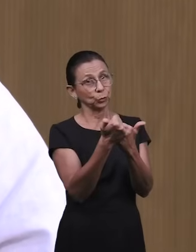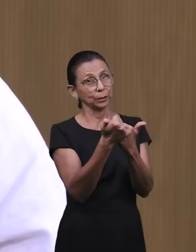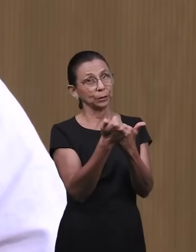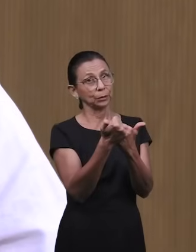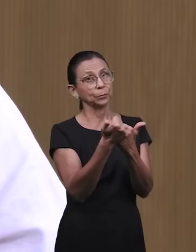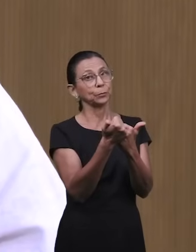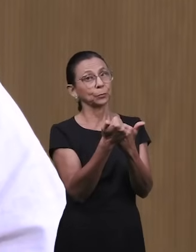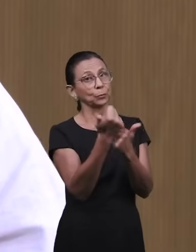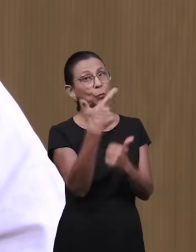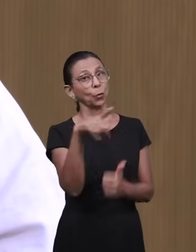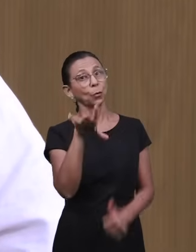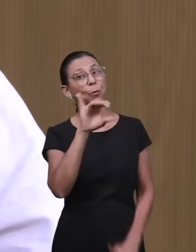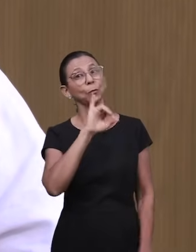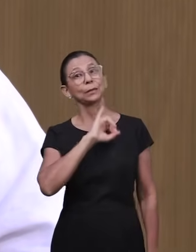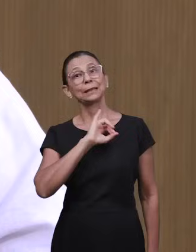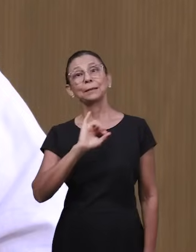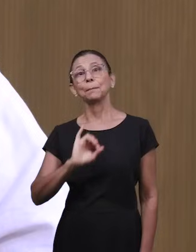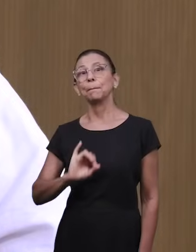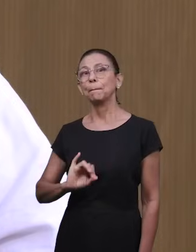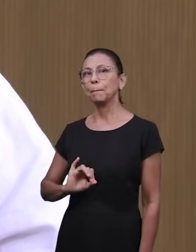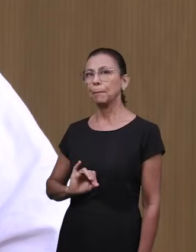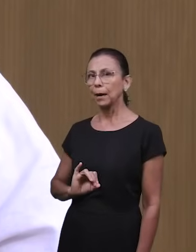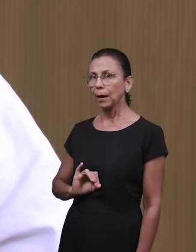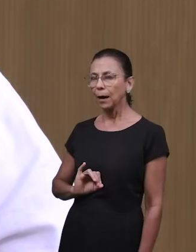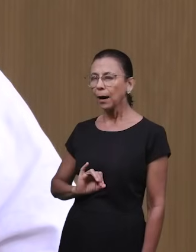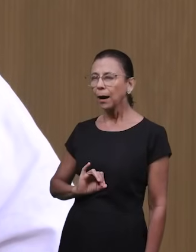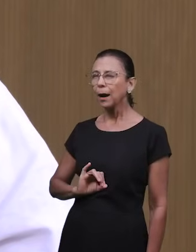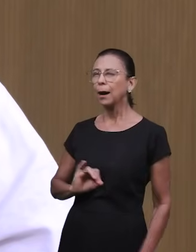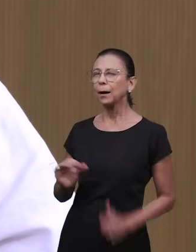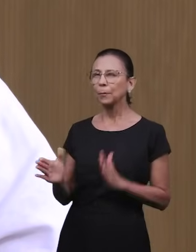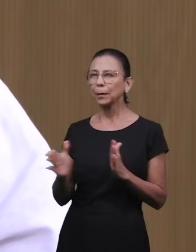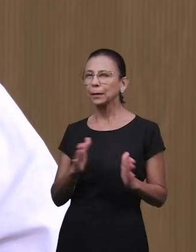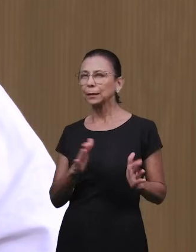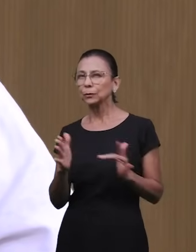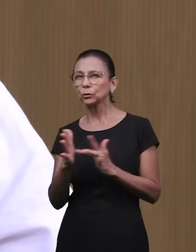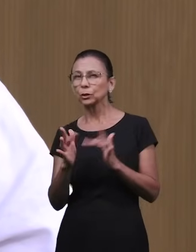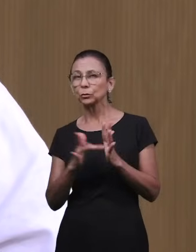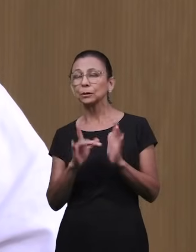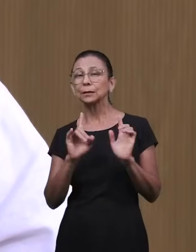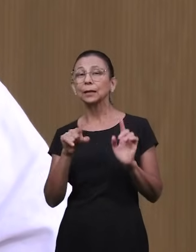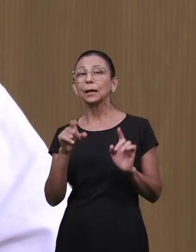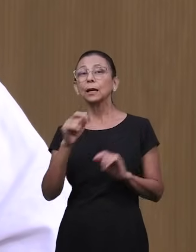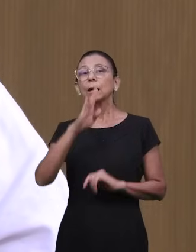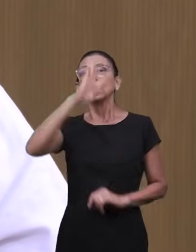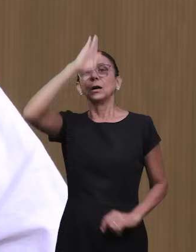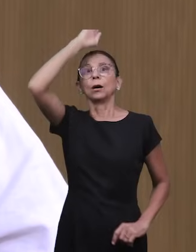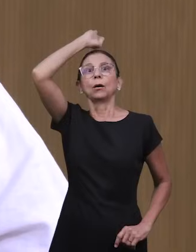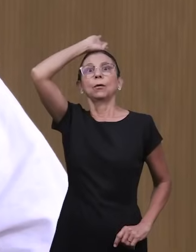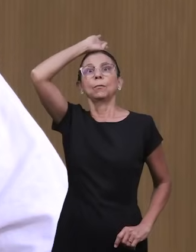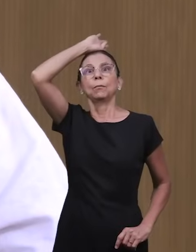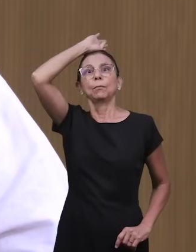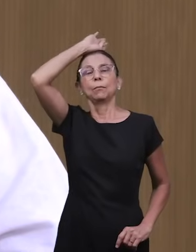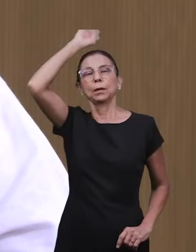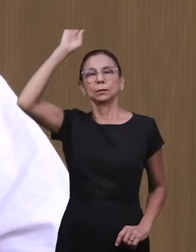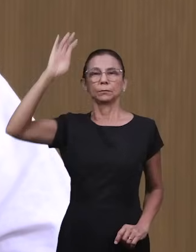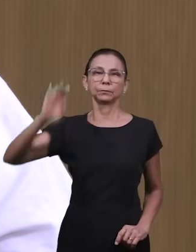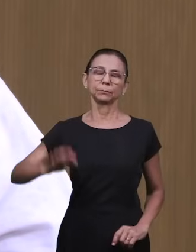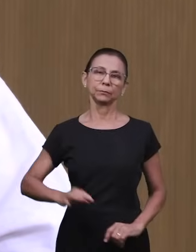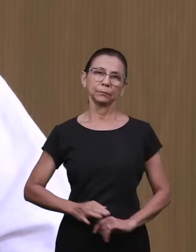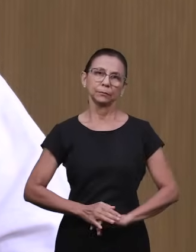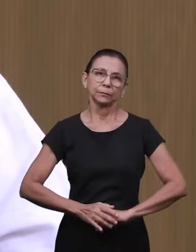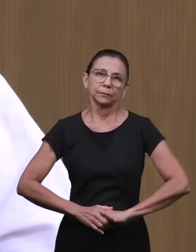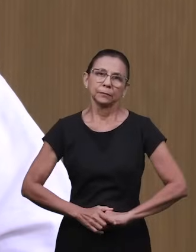nós conhecemos bem, né, que estava instaurado nos tempos do Senhor Jesus, que é o Império Romano. Essa